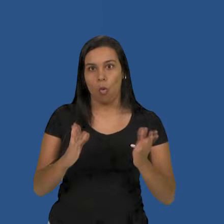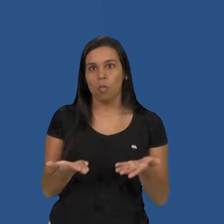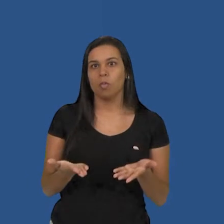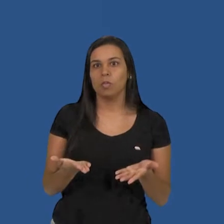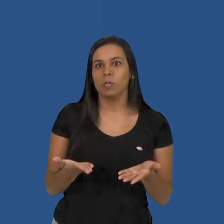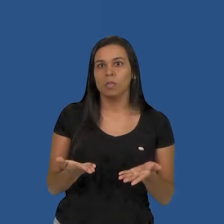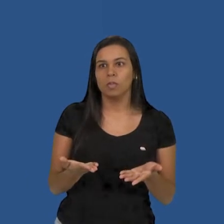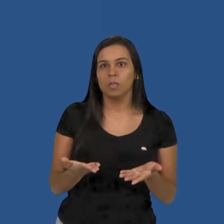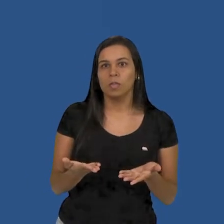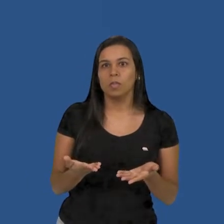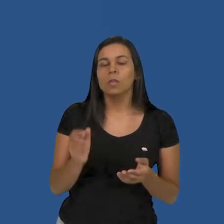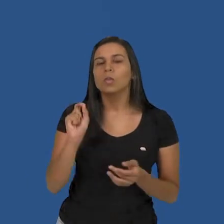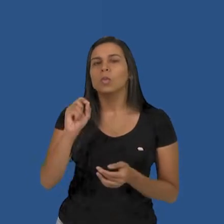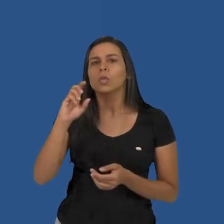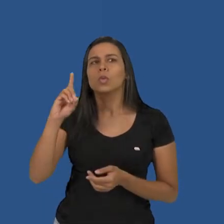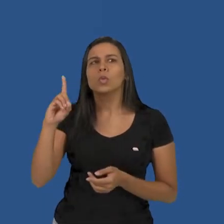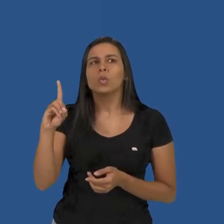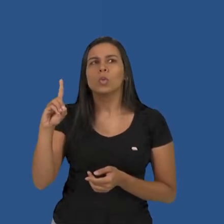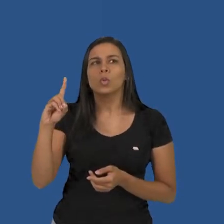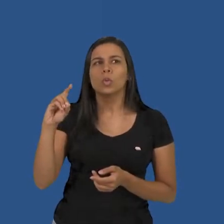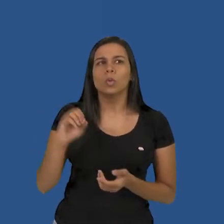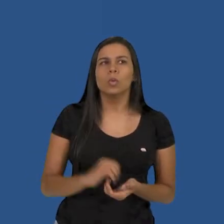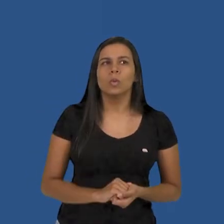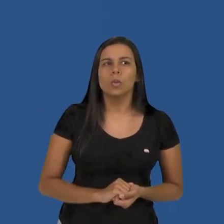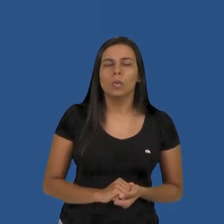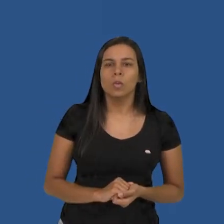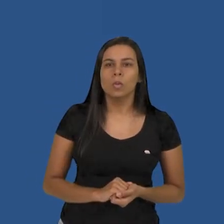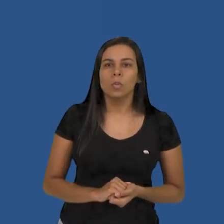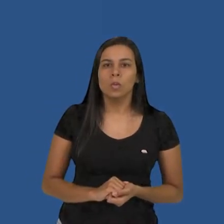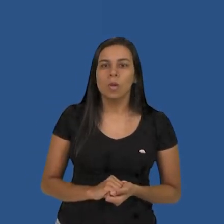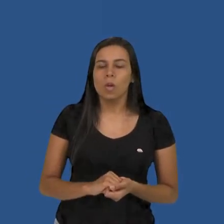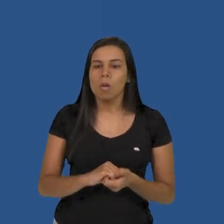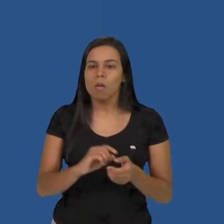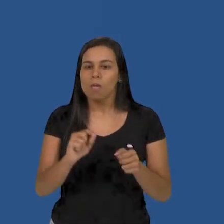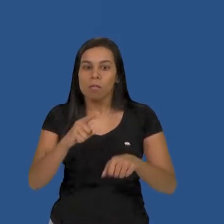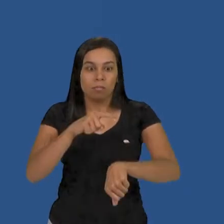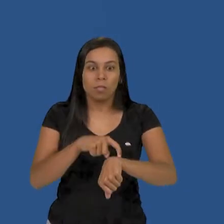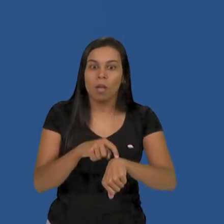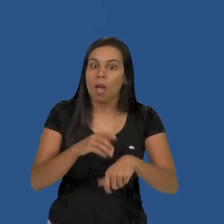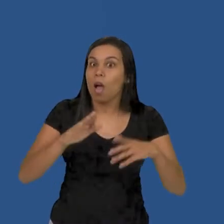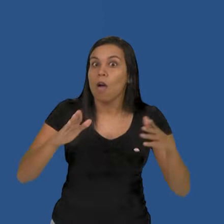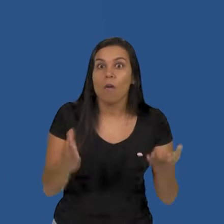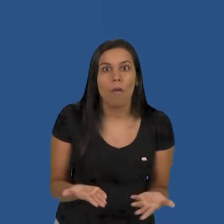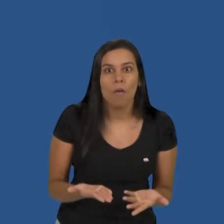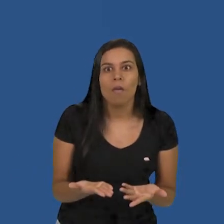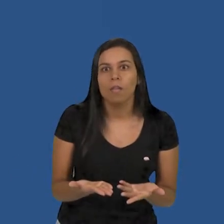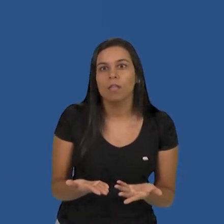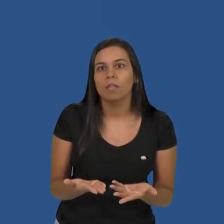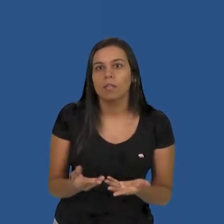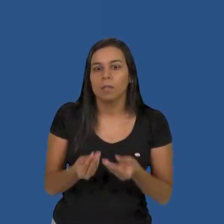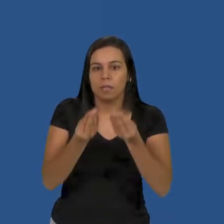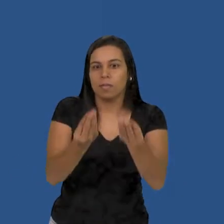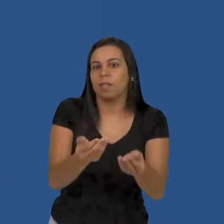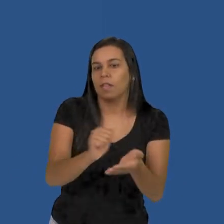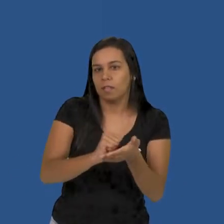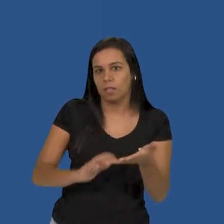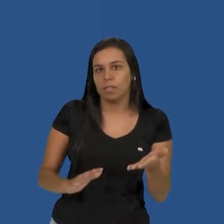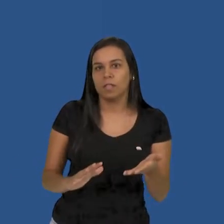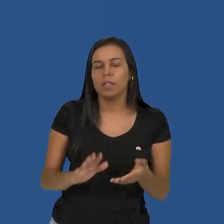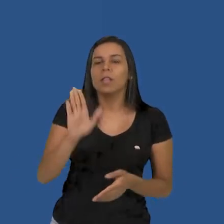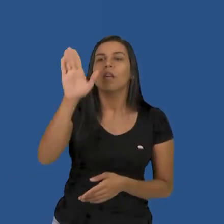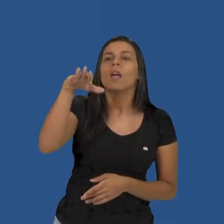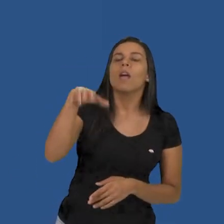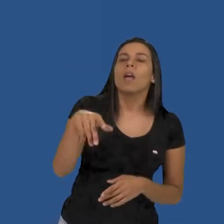do quer dizer, literalmente seria assim, o máximo tempo é hoje, é devido para hoje, tá? Então, ó, pessoal, o trabalhozinho é para